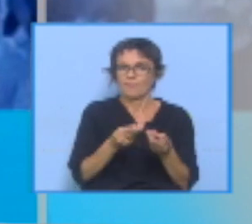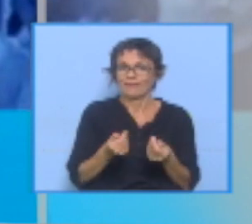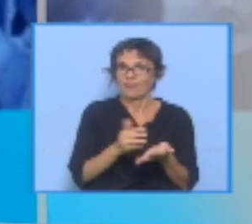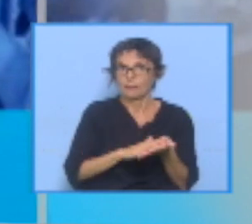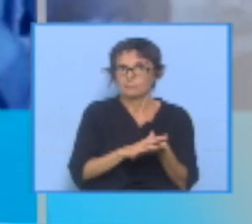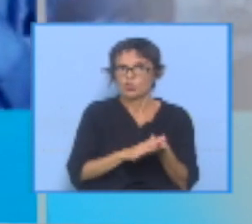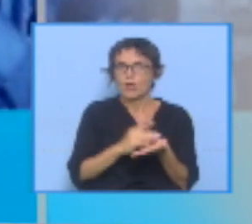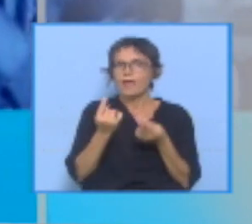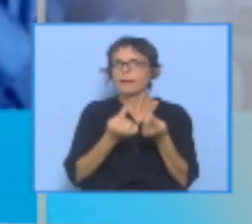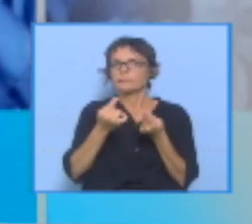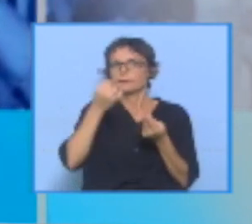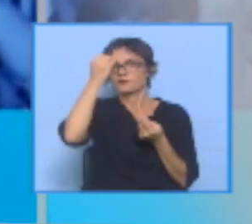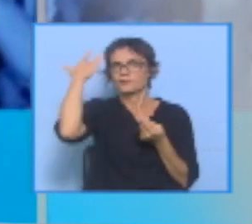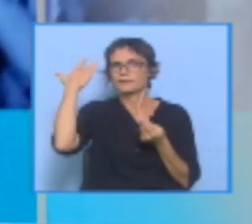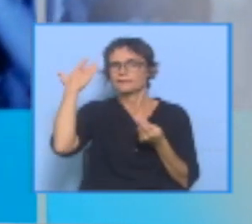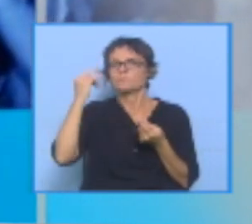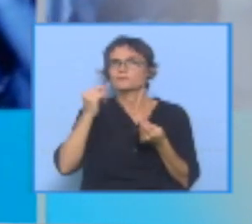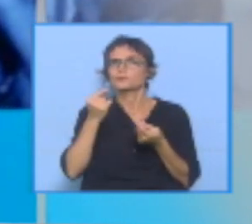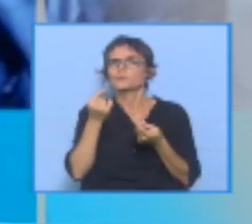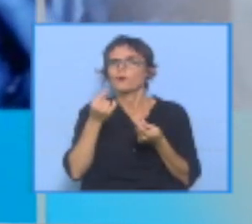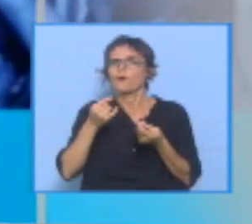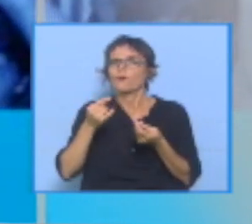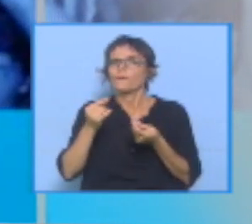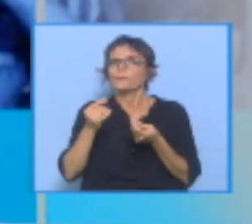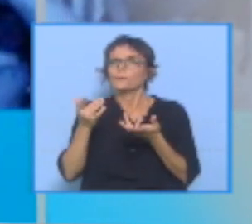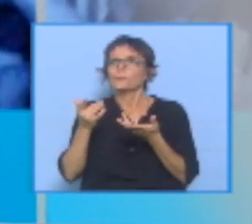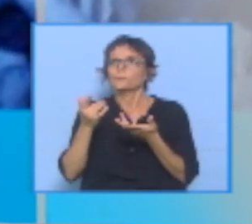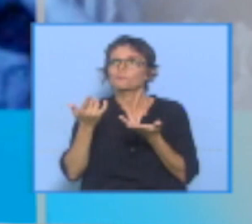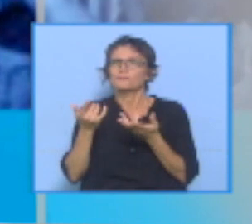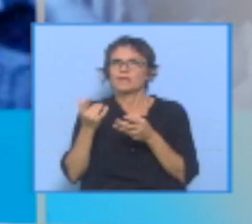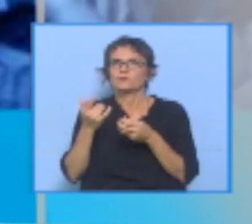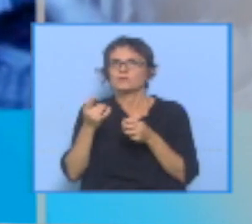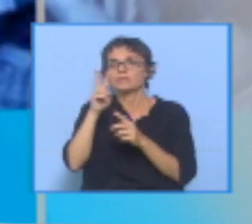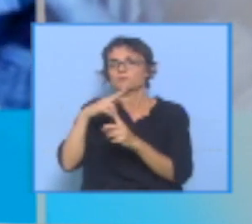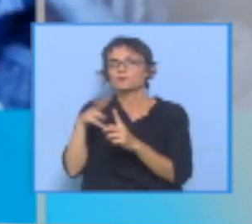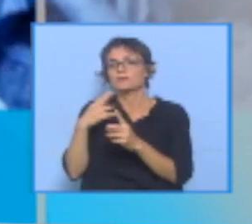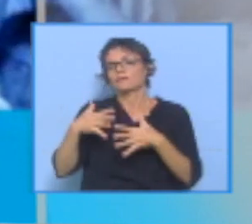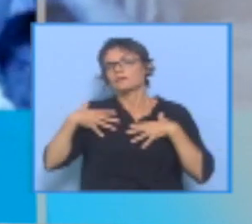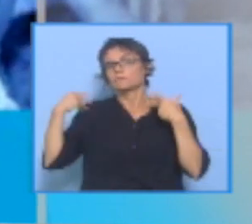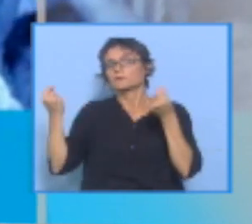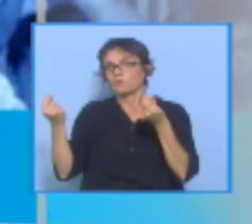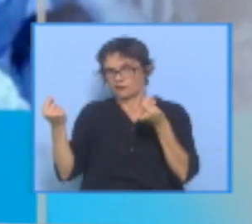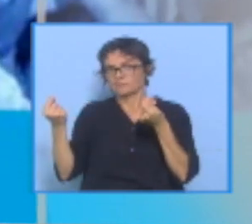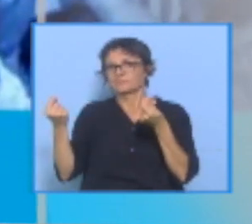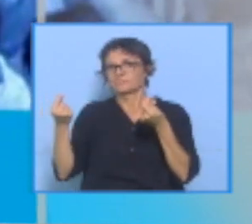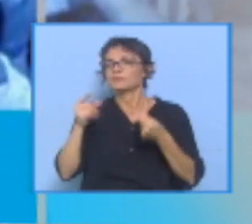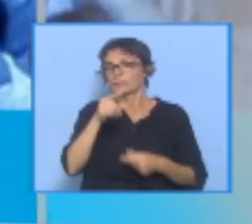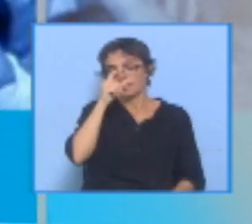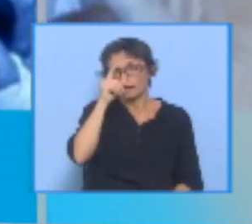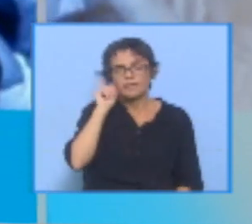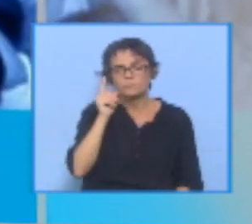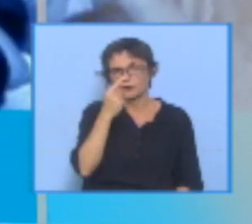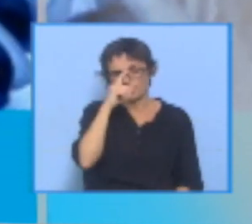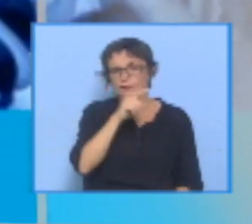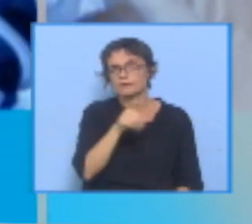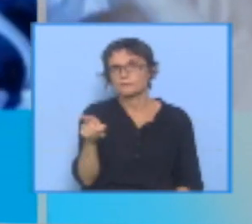também é esquecido. Fazemos muitas coisas e esquecemos o lado espiritual. E, portanto, recordar este lado e este